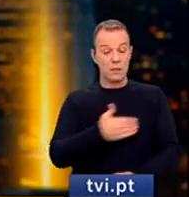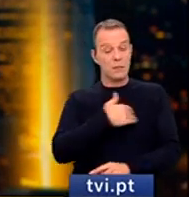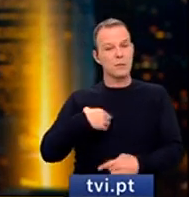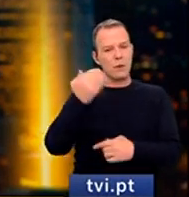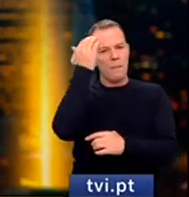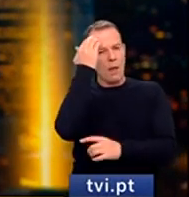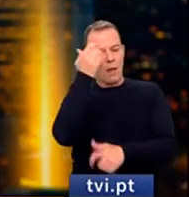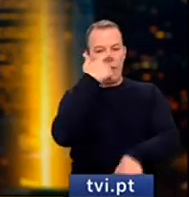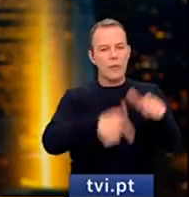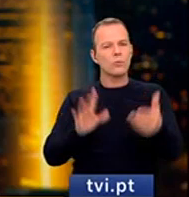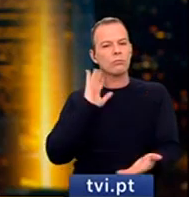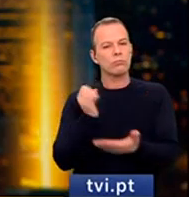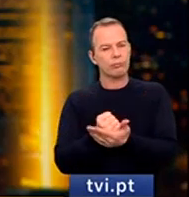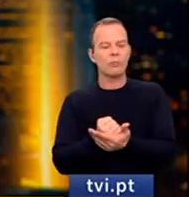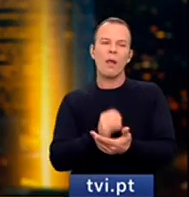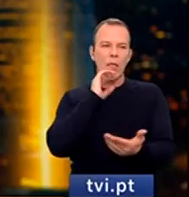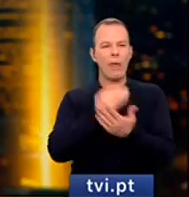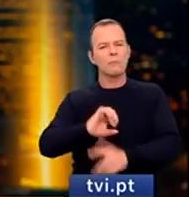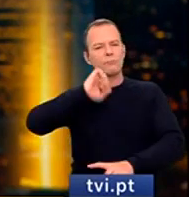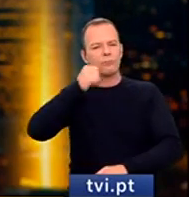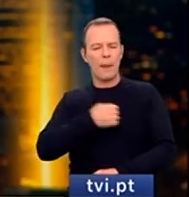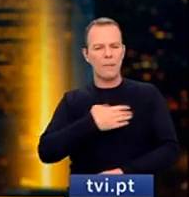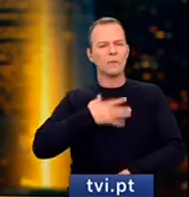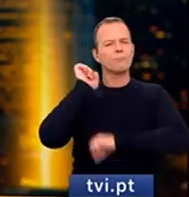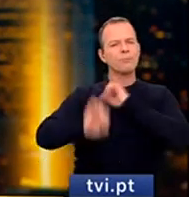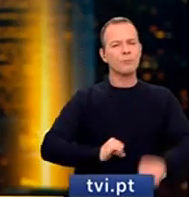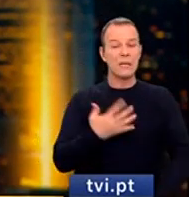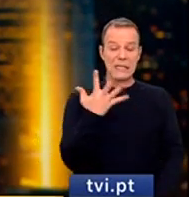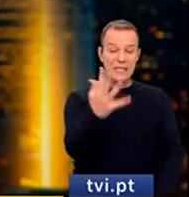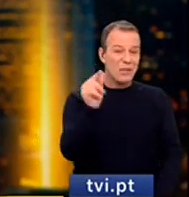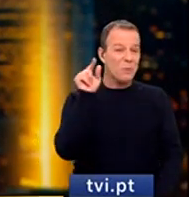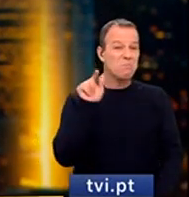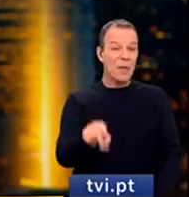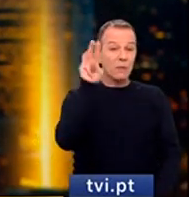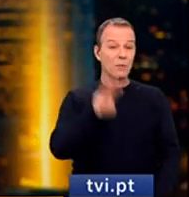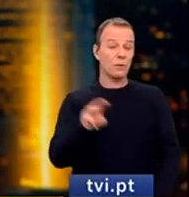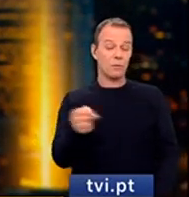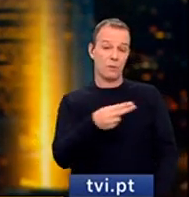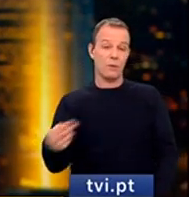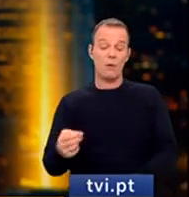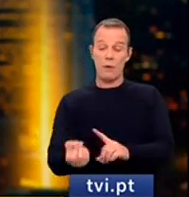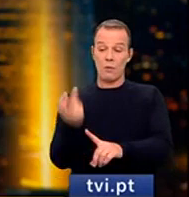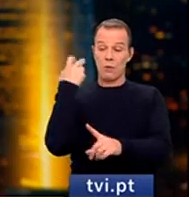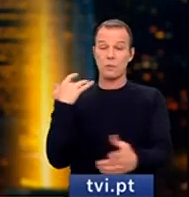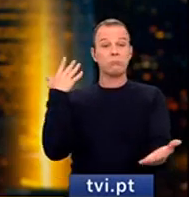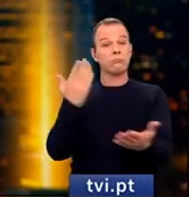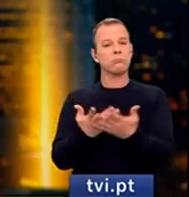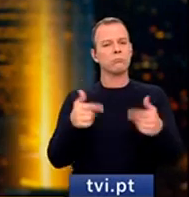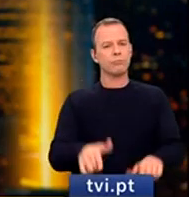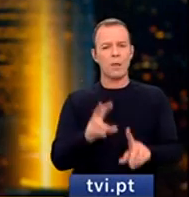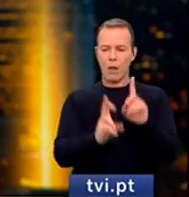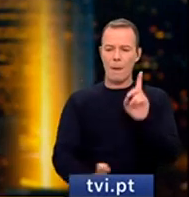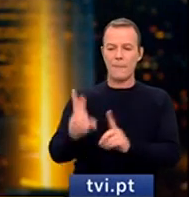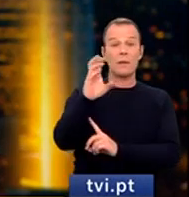dos trabalhadores provocou perdas às empresas de 5 mil milhões de euros. Ao longo do ano passado, aumentaram